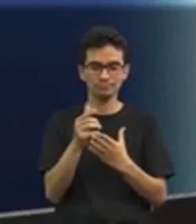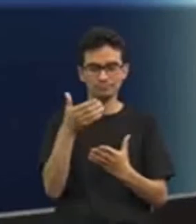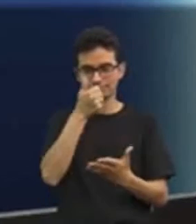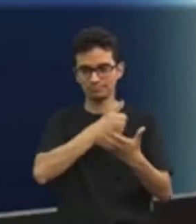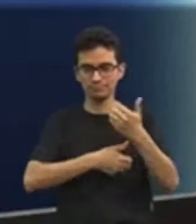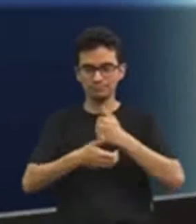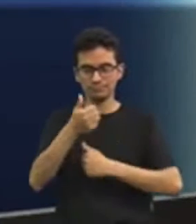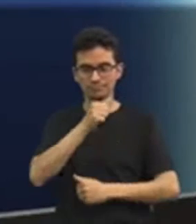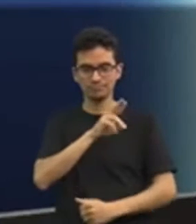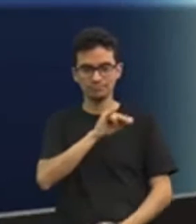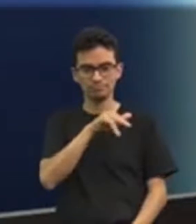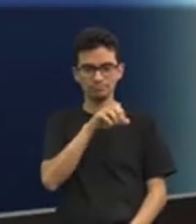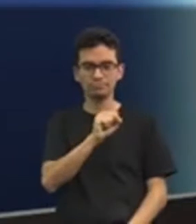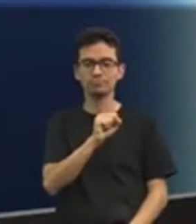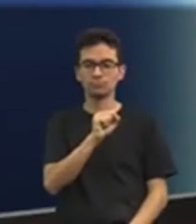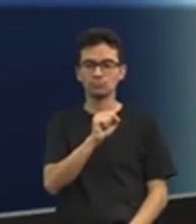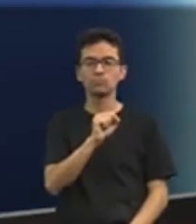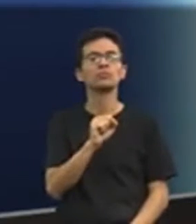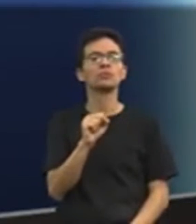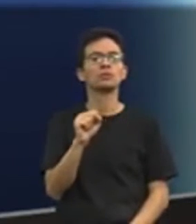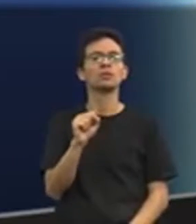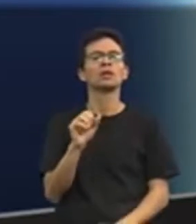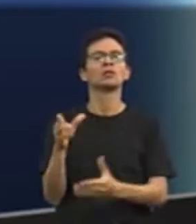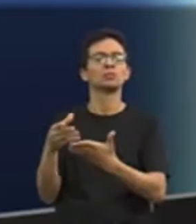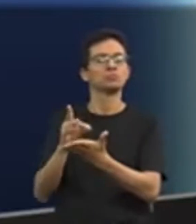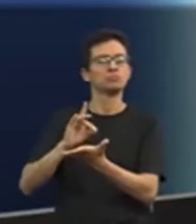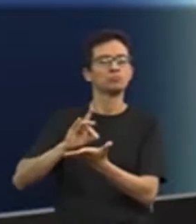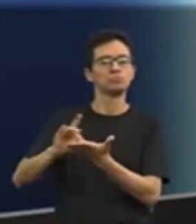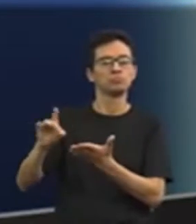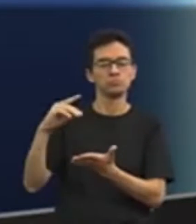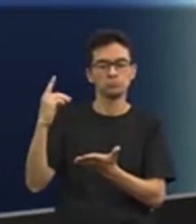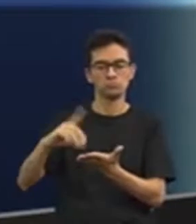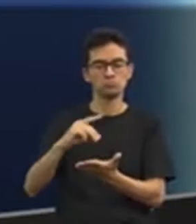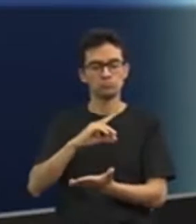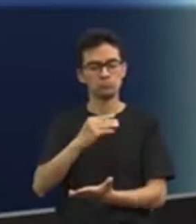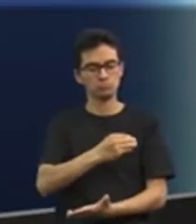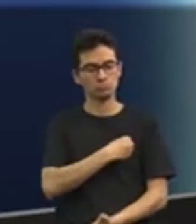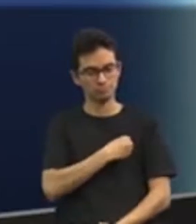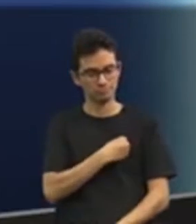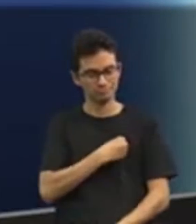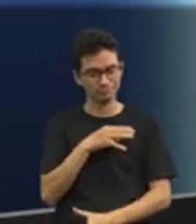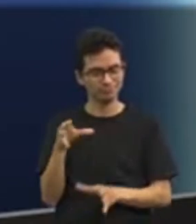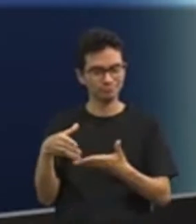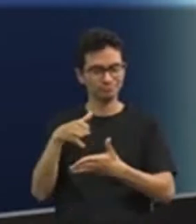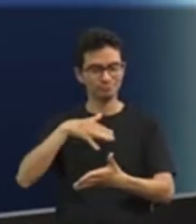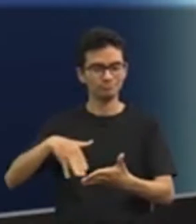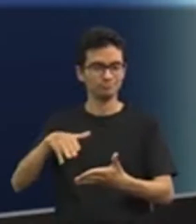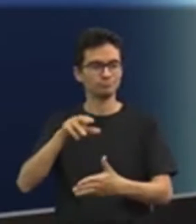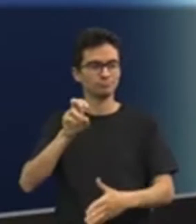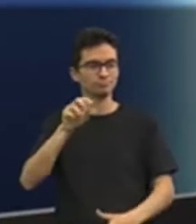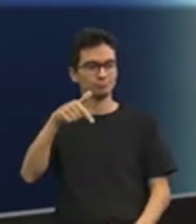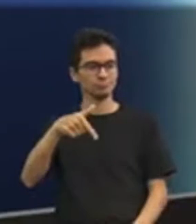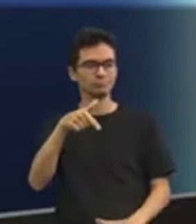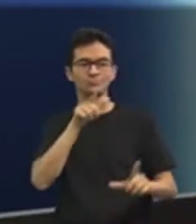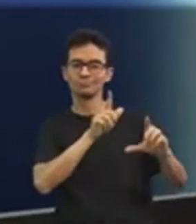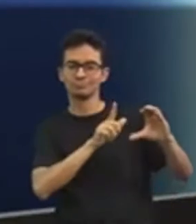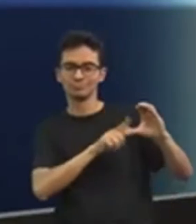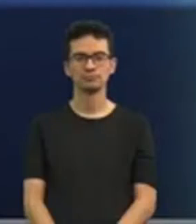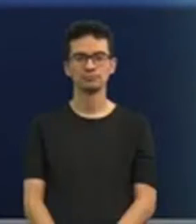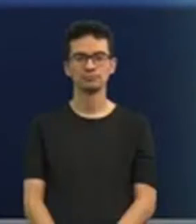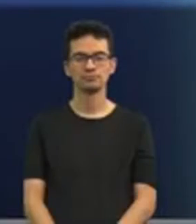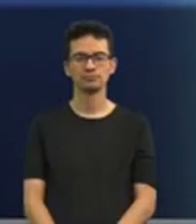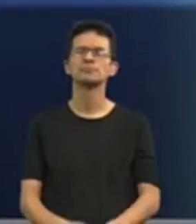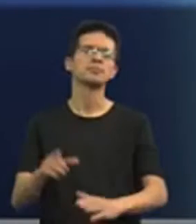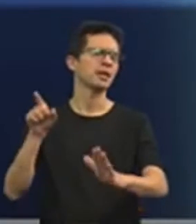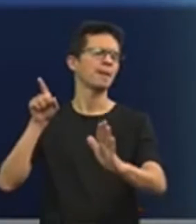e na da Nação dos pecadores Ok portanto questão 57 me transferir de coração